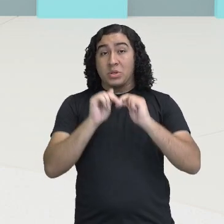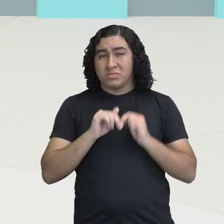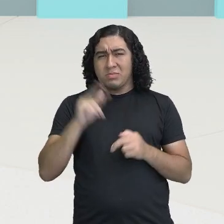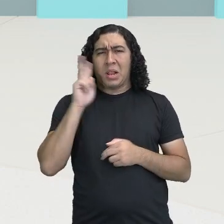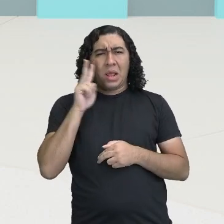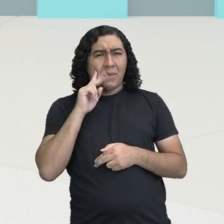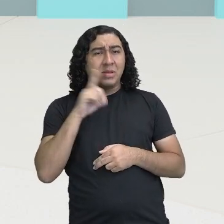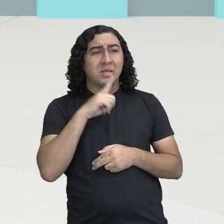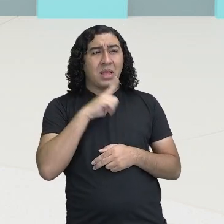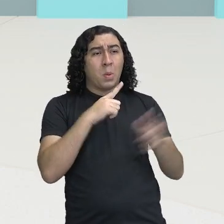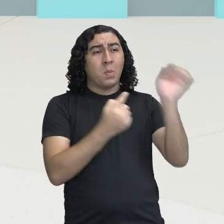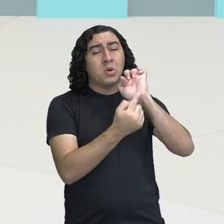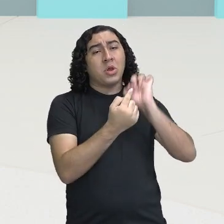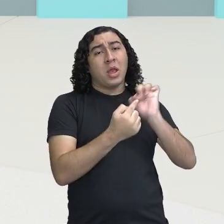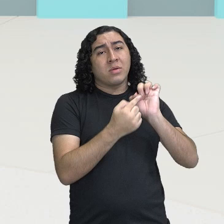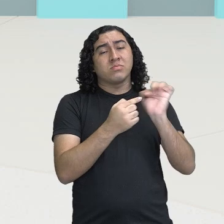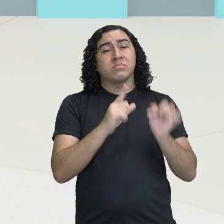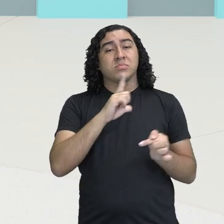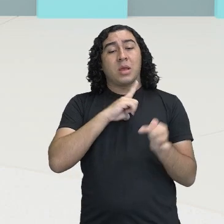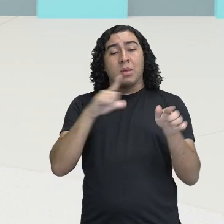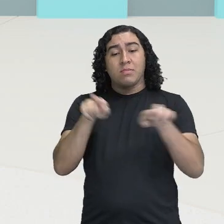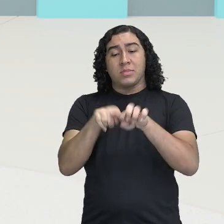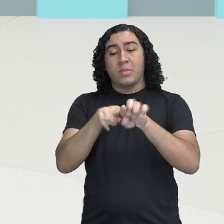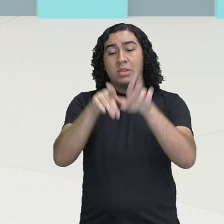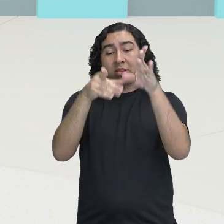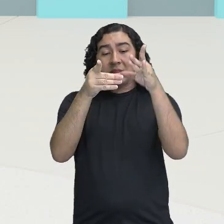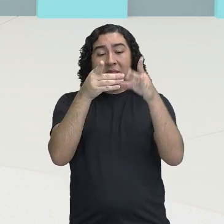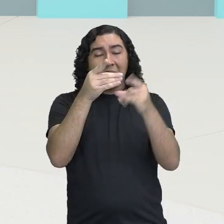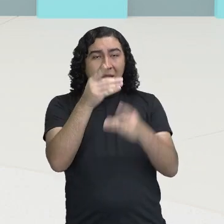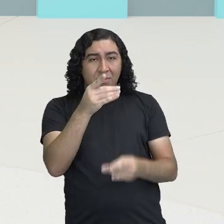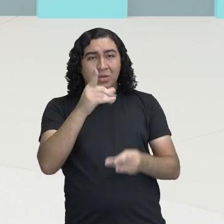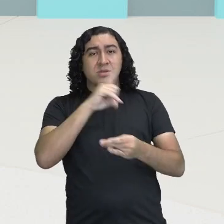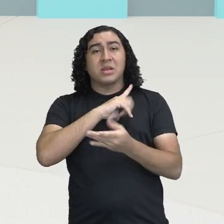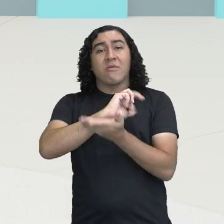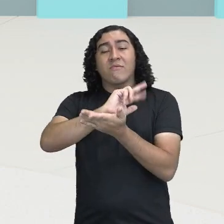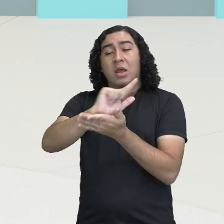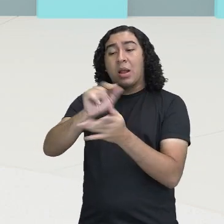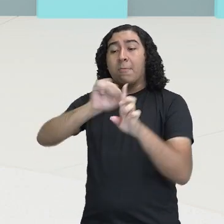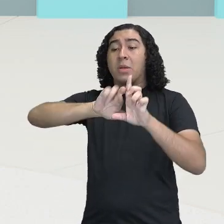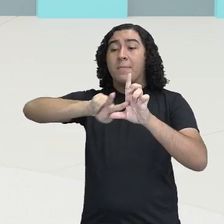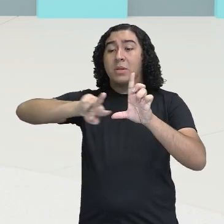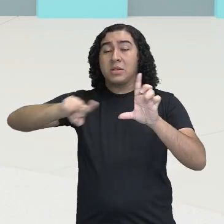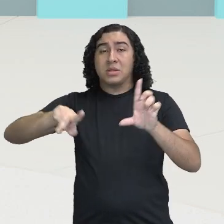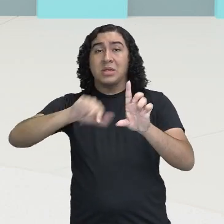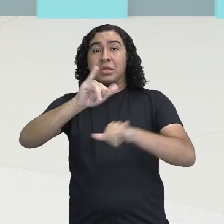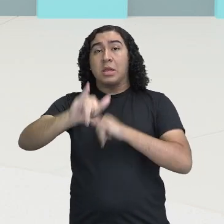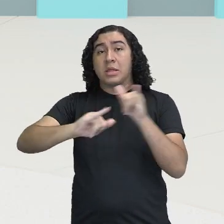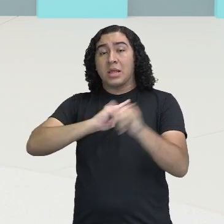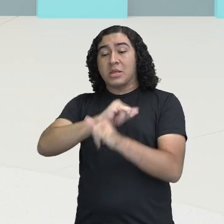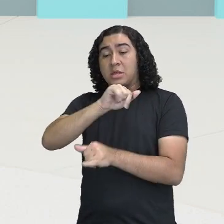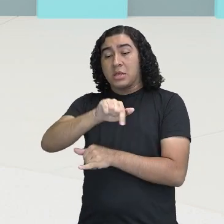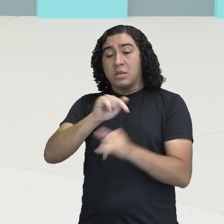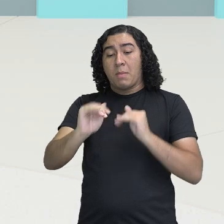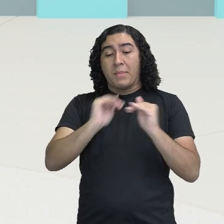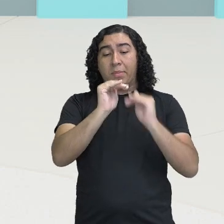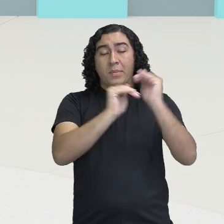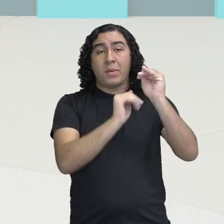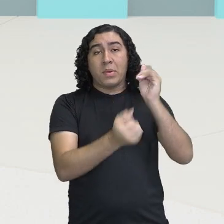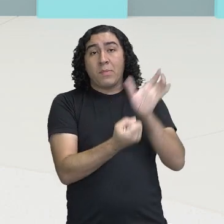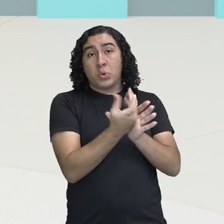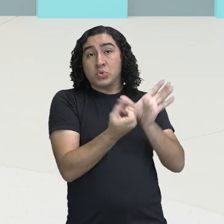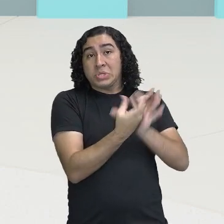detalhamento, no nosso objetivo da aula, temos mídias e ferramentas digitais nesses processos de